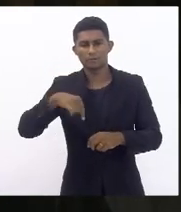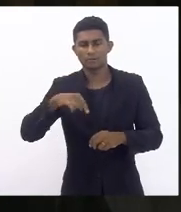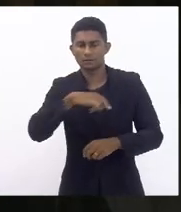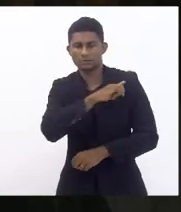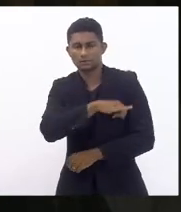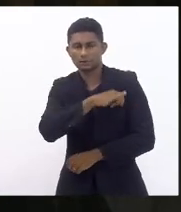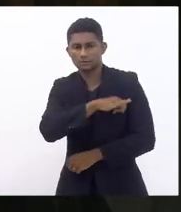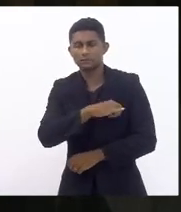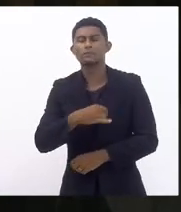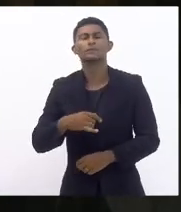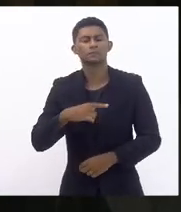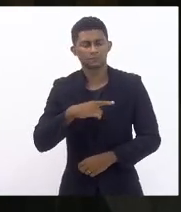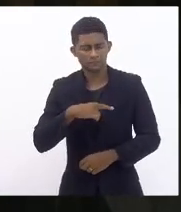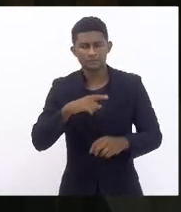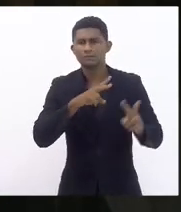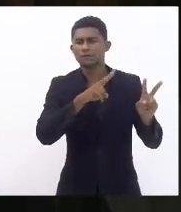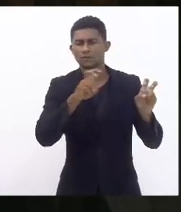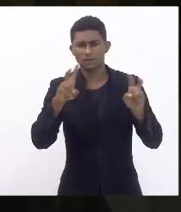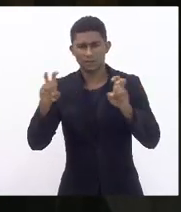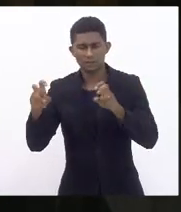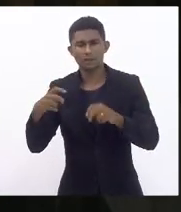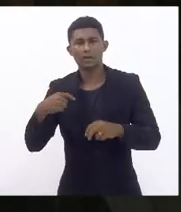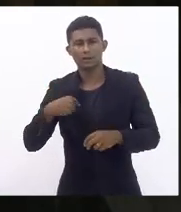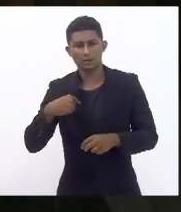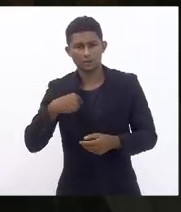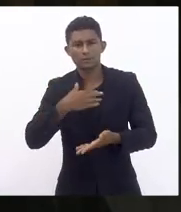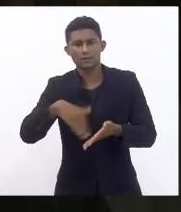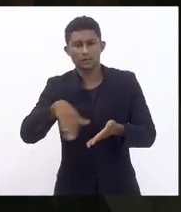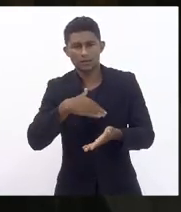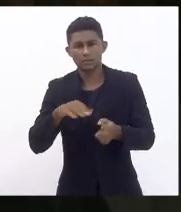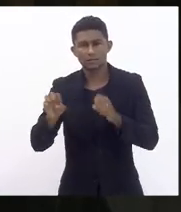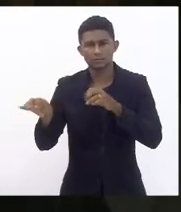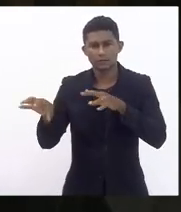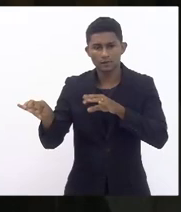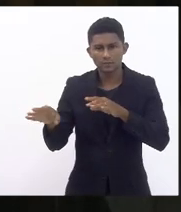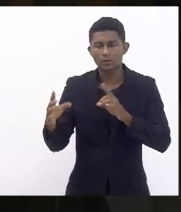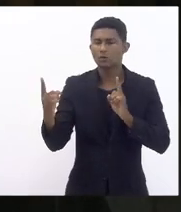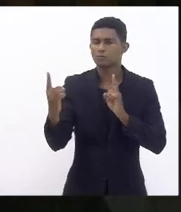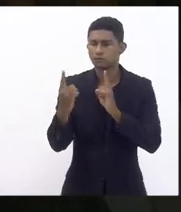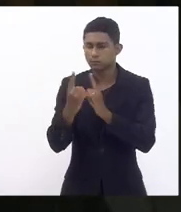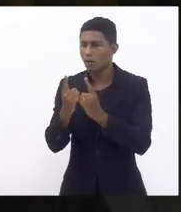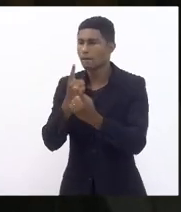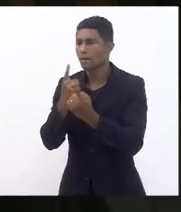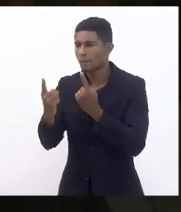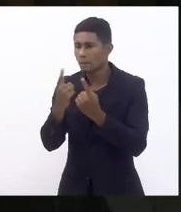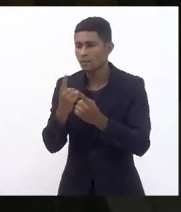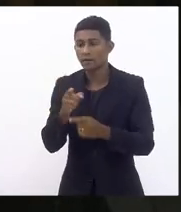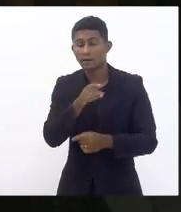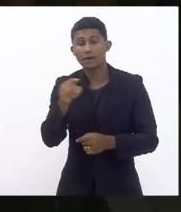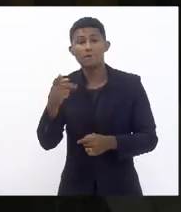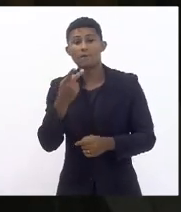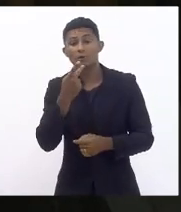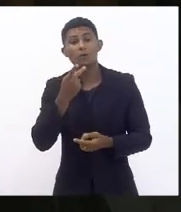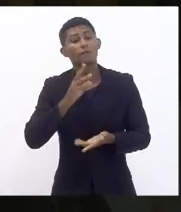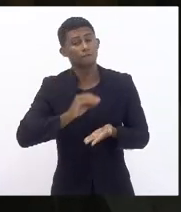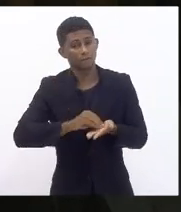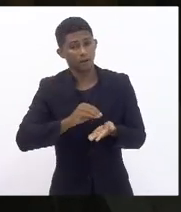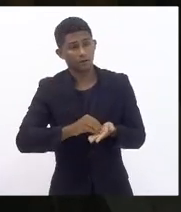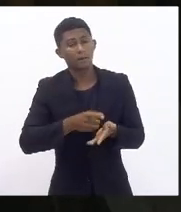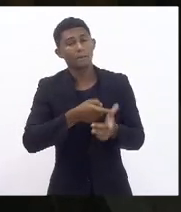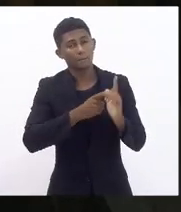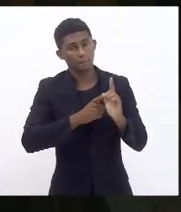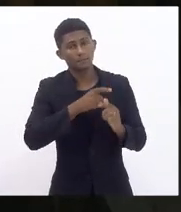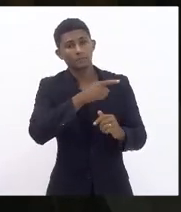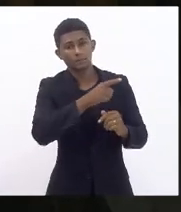que eu tenho tratado com a Secretaria de Educação, e a Secretaria de Educação tem nos colocado que depende da Casa Civil. Primeiro, a gente tratou